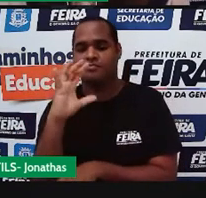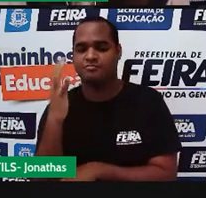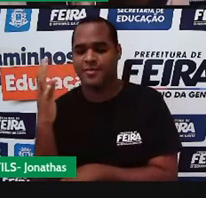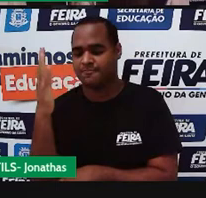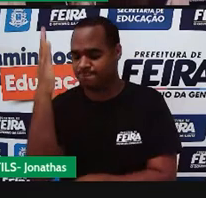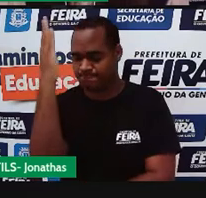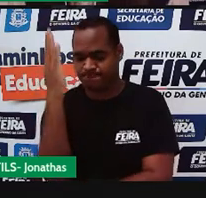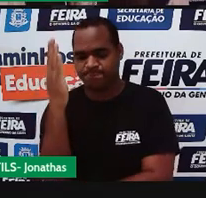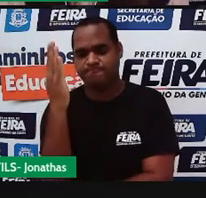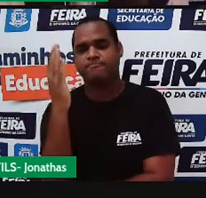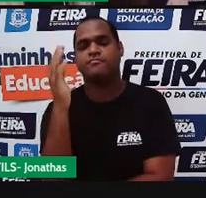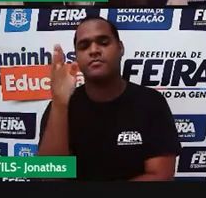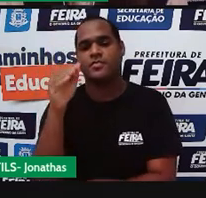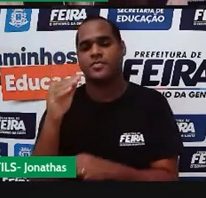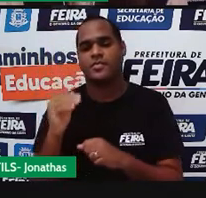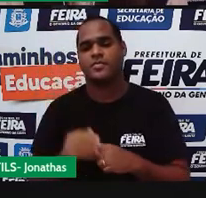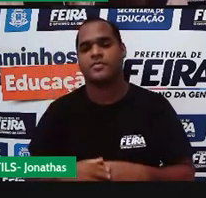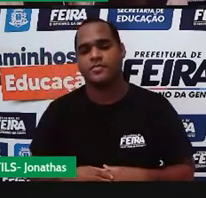Árvores